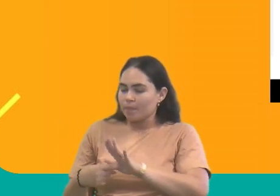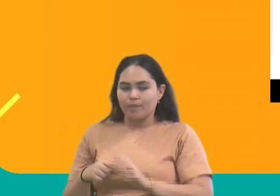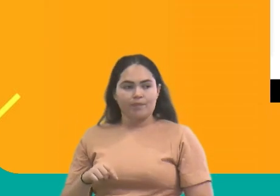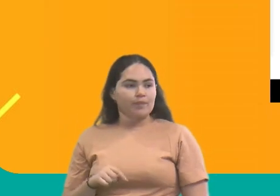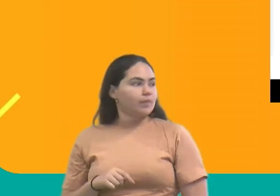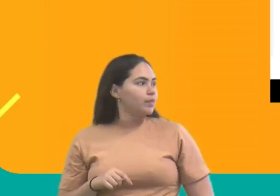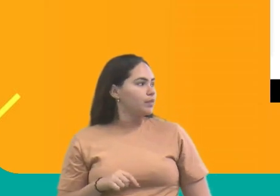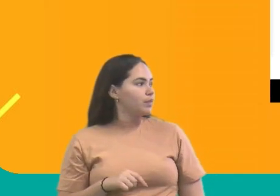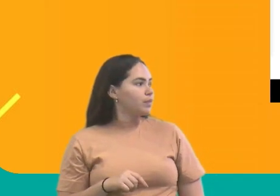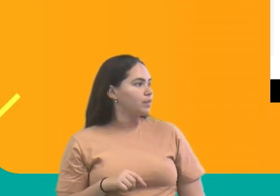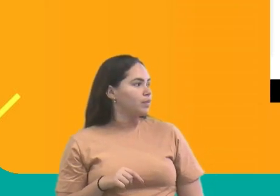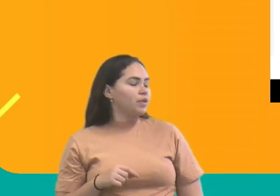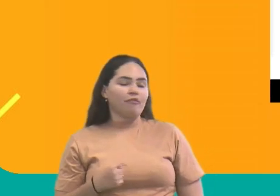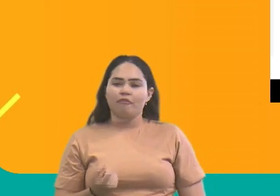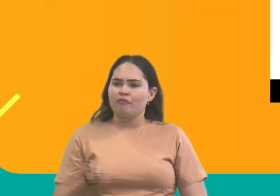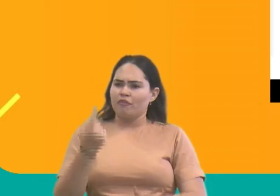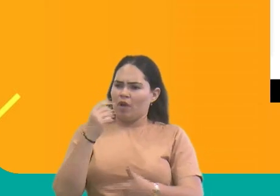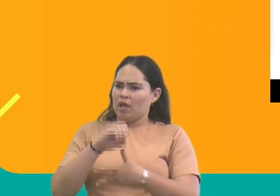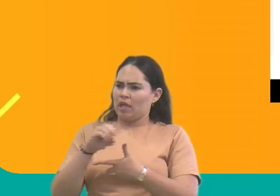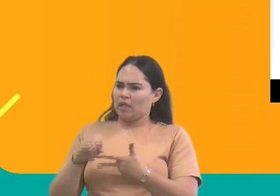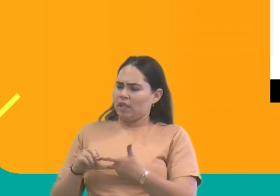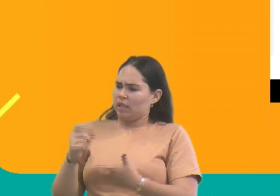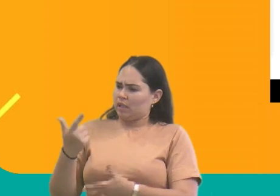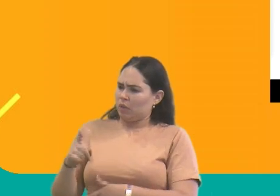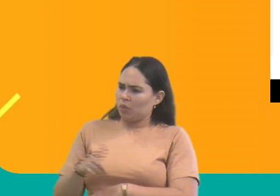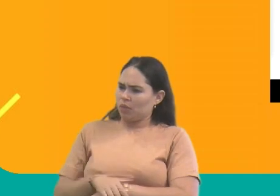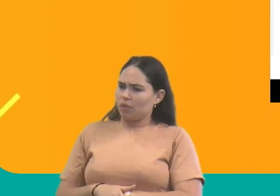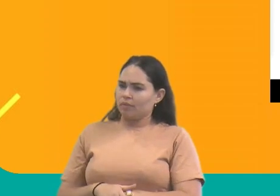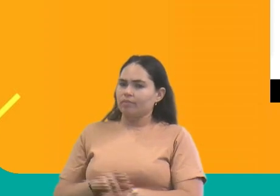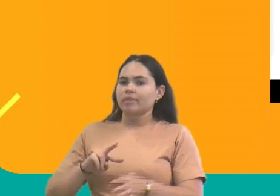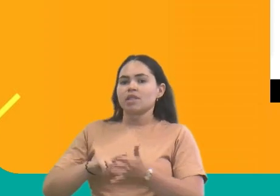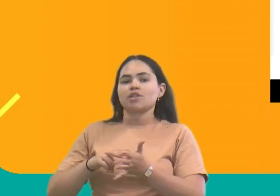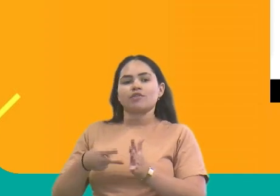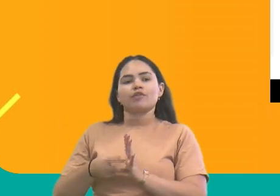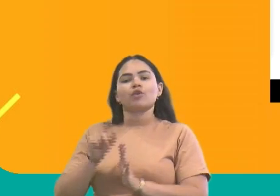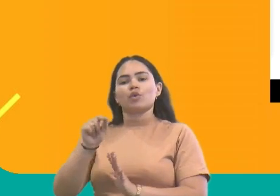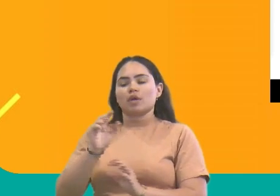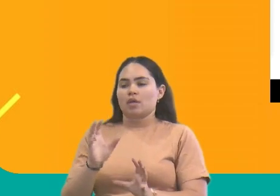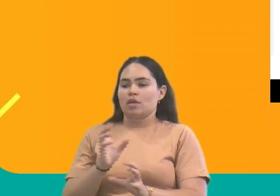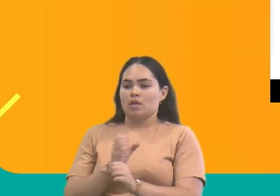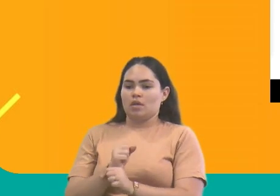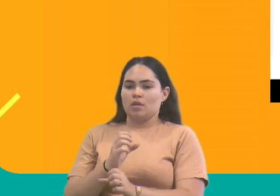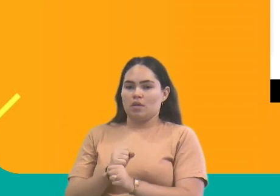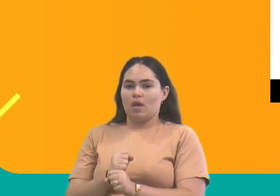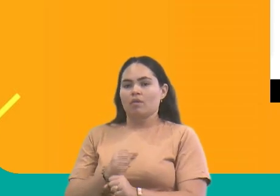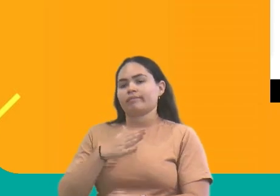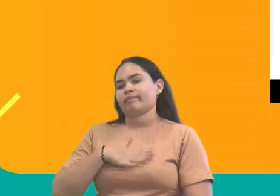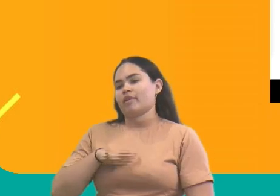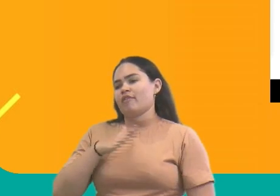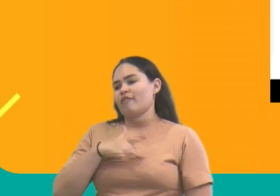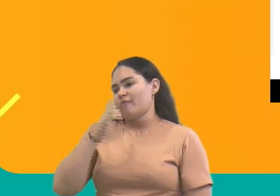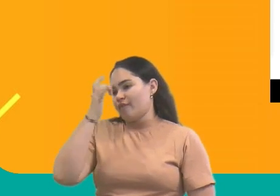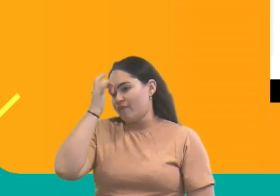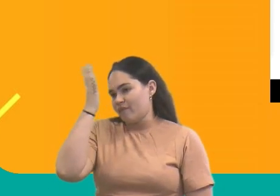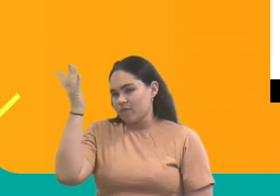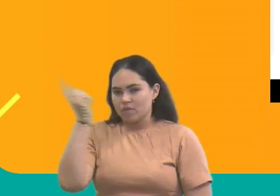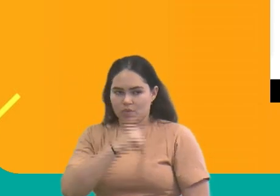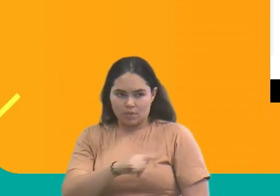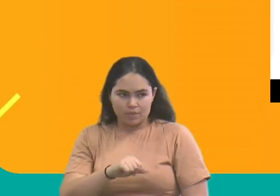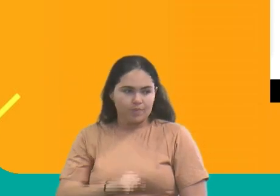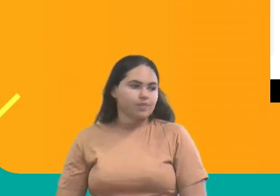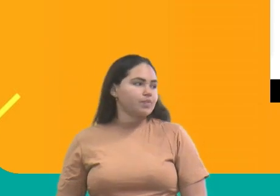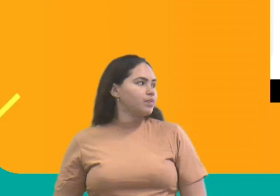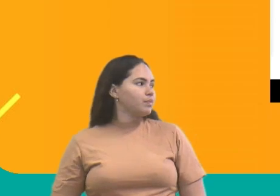Vixe, eu resolvi uma questão Enem que não tinha balanceamento. É sinal que os cálculos são bem tranquilinhos.